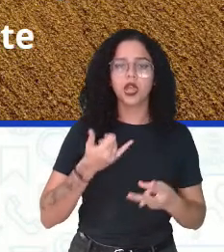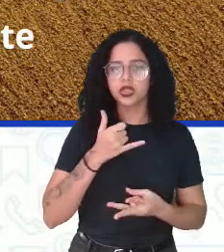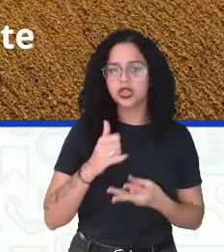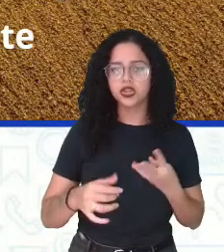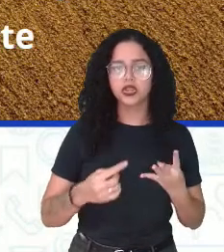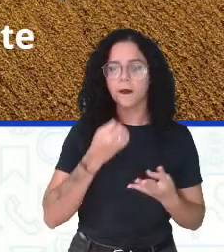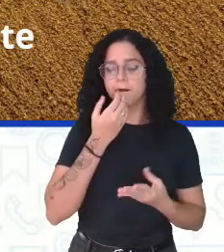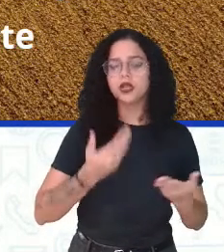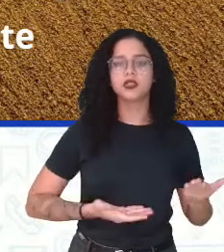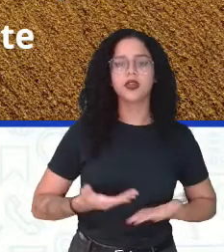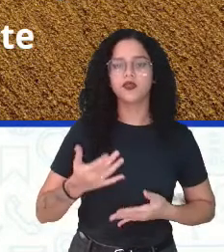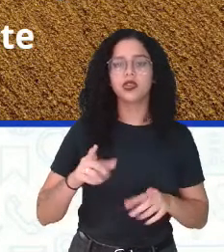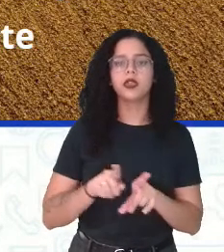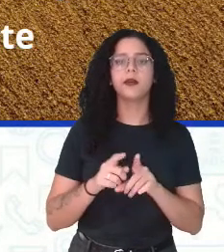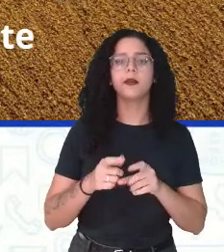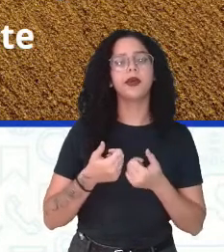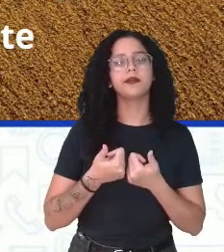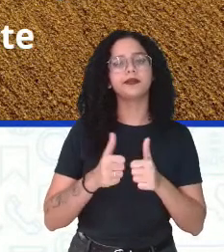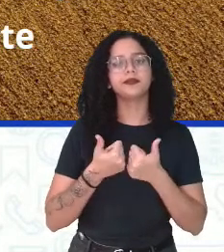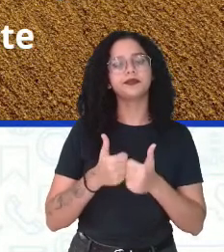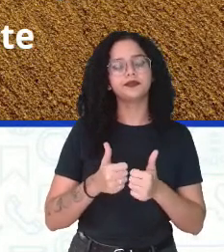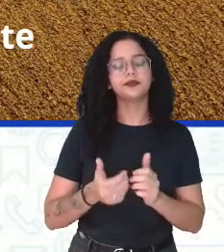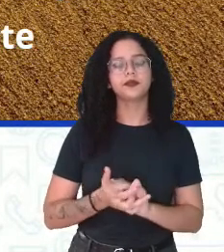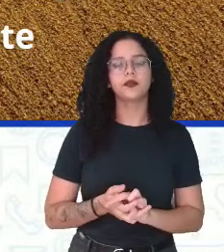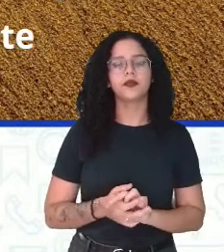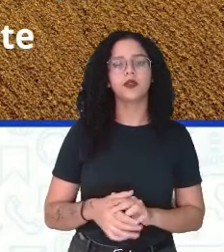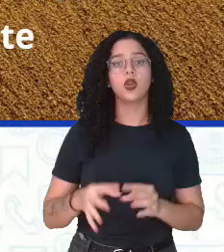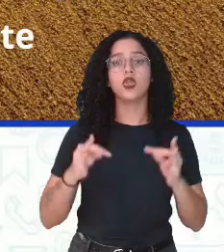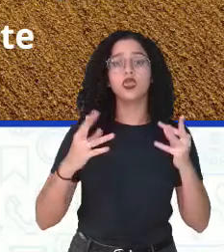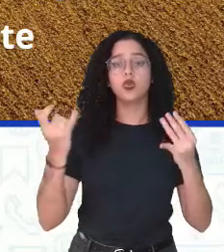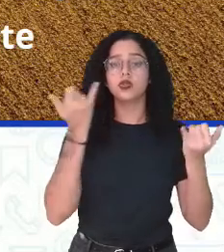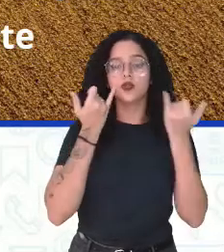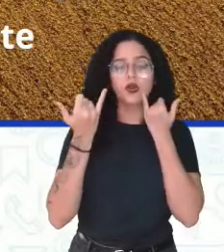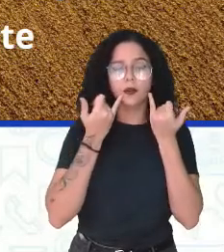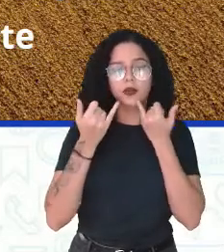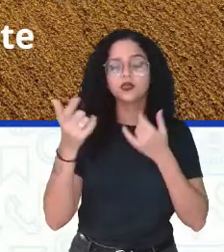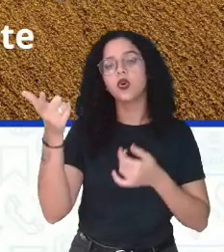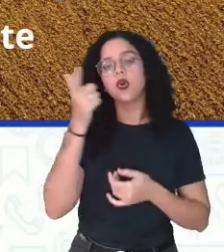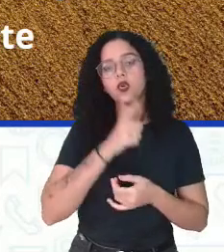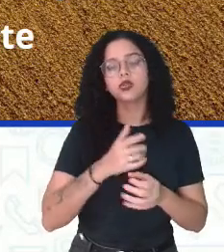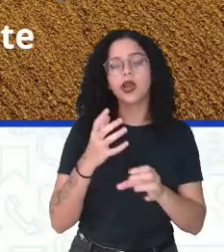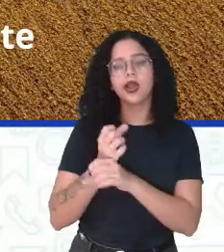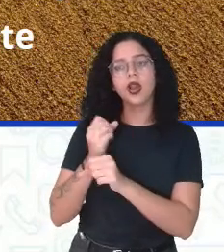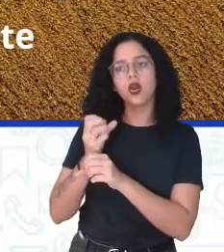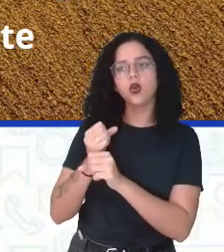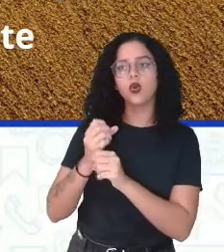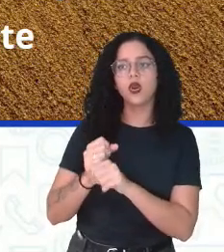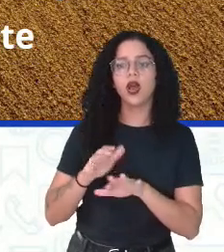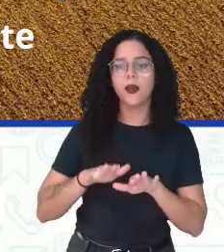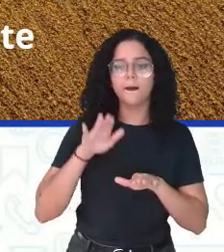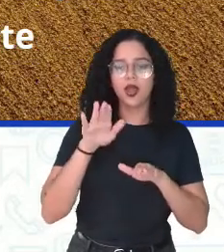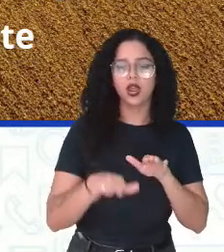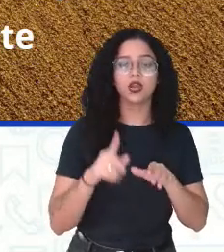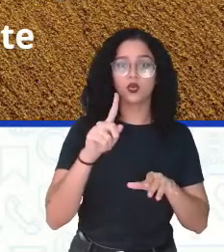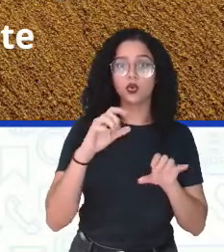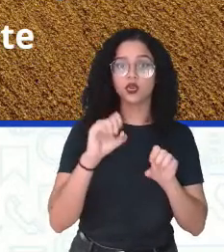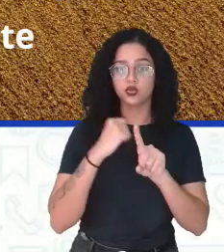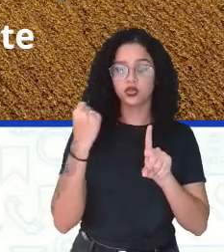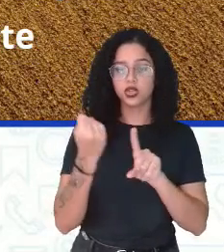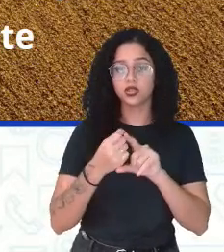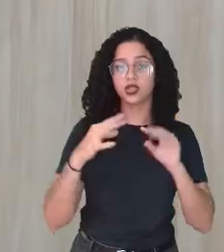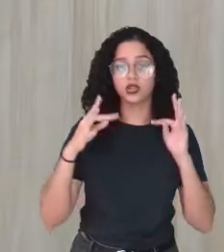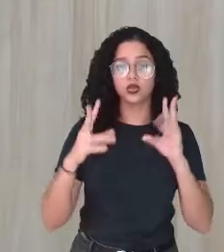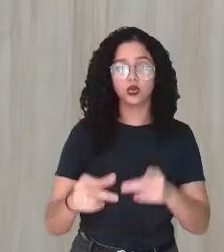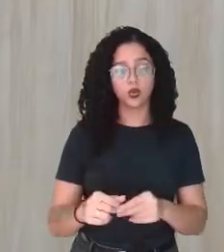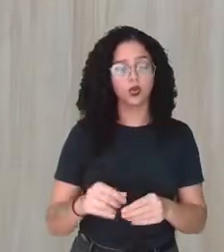energia, bens, serviços e transporte. Então, pegando todas essas informações aí, a gente consegue calcular a pegada de uma sociedade